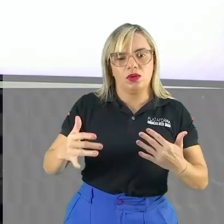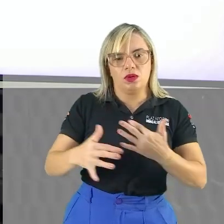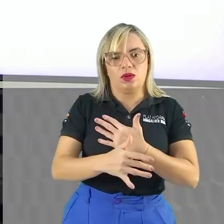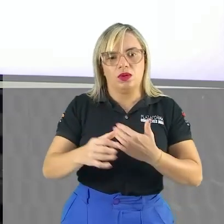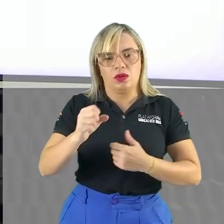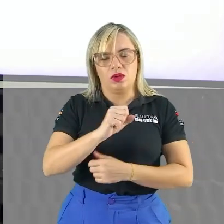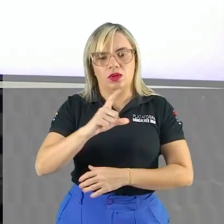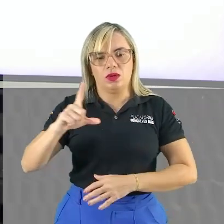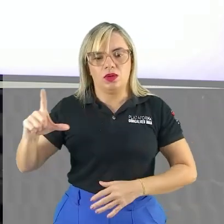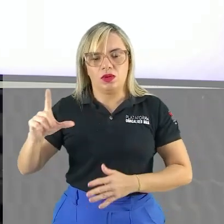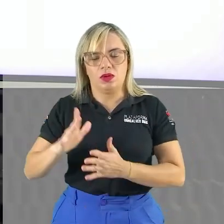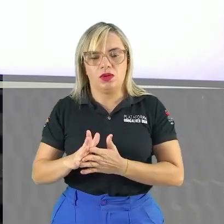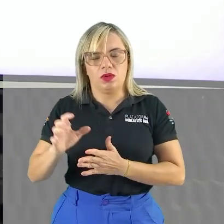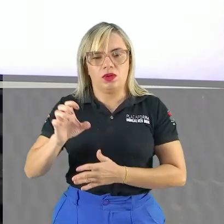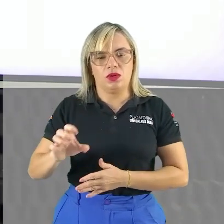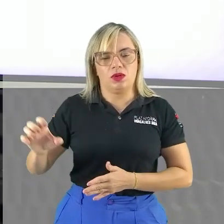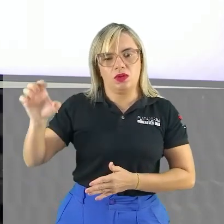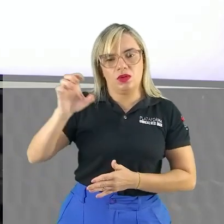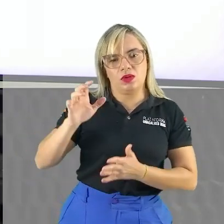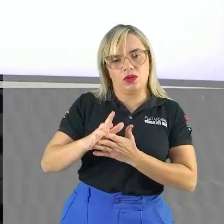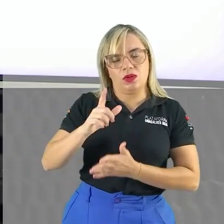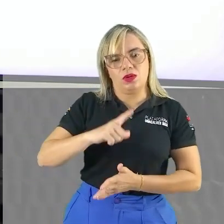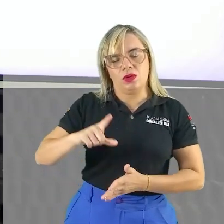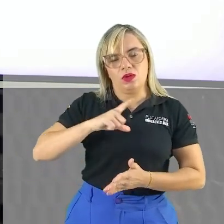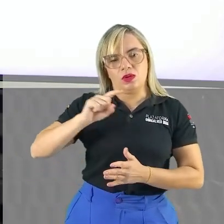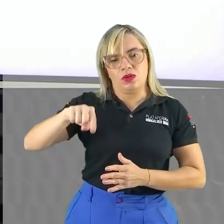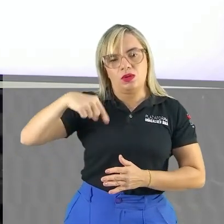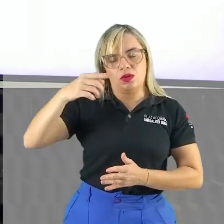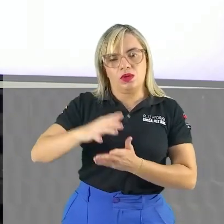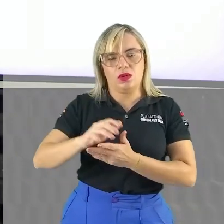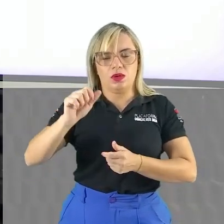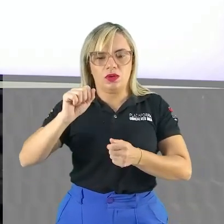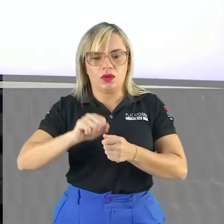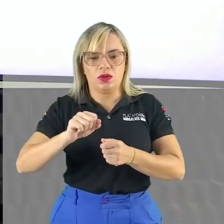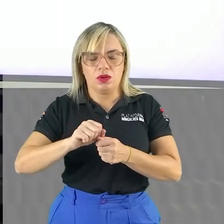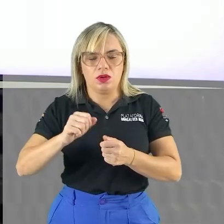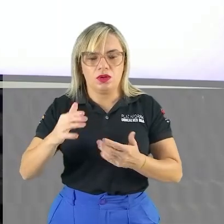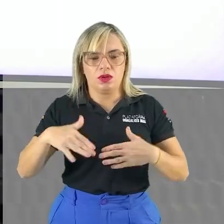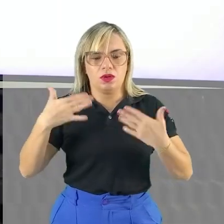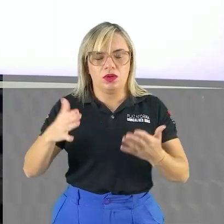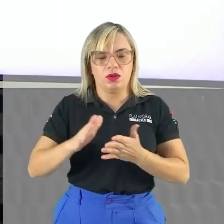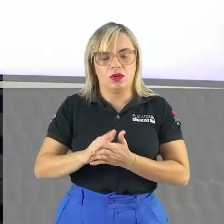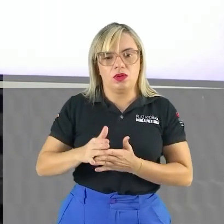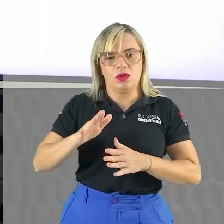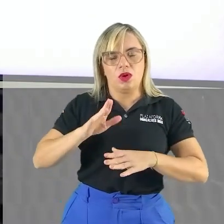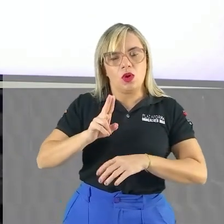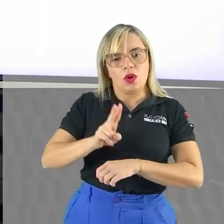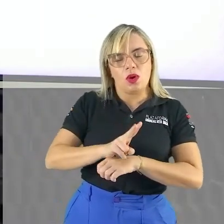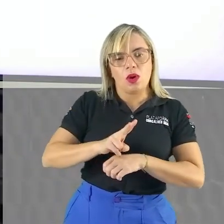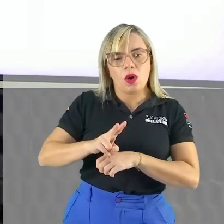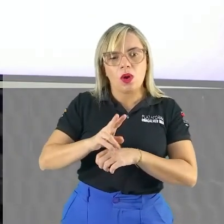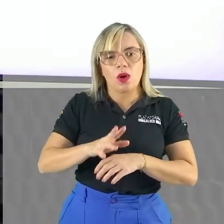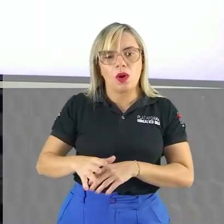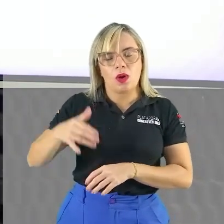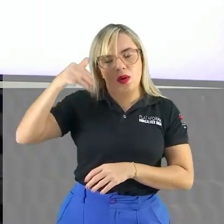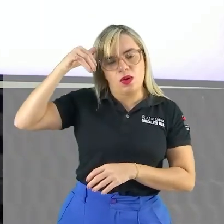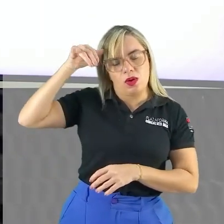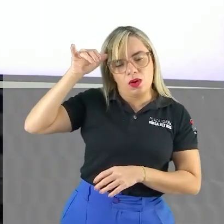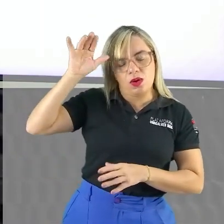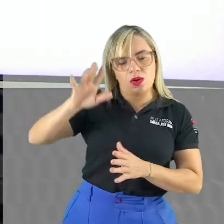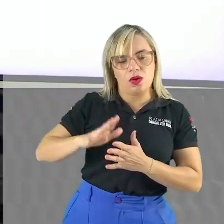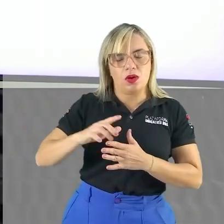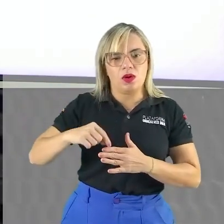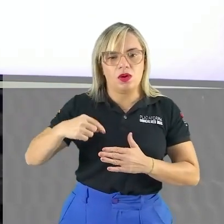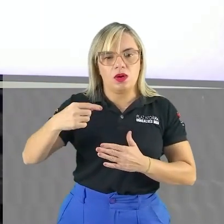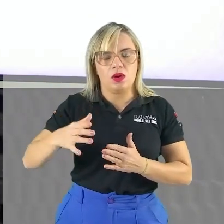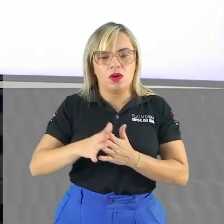também em algumas regiões, né, em que você vai ter depois a produção, né, de pecuária, ou mais tardiamente,